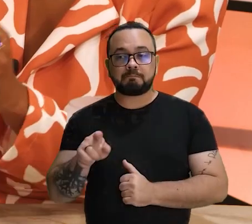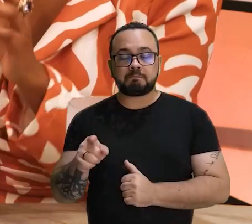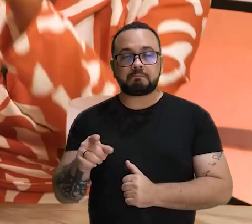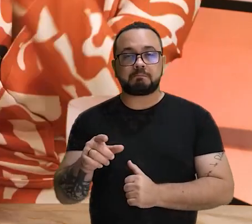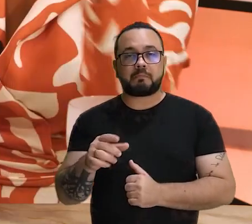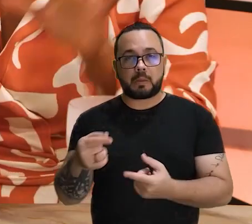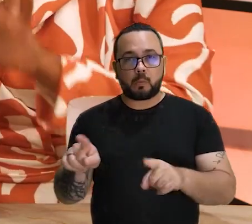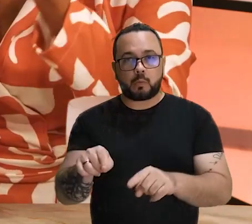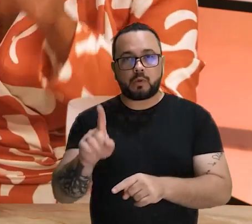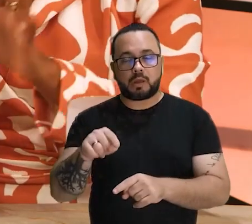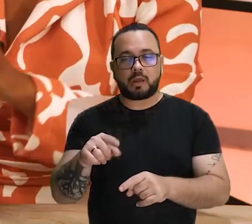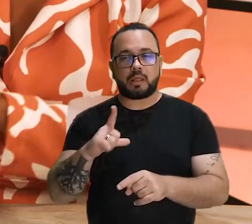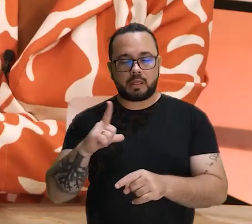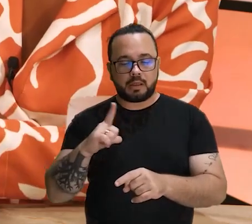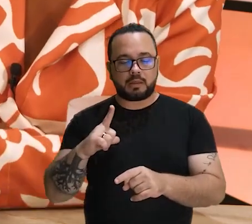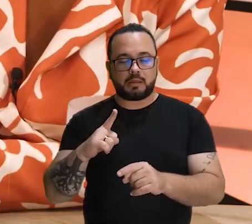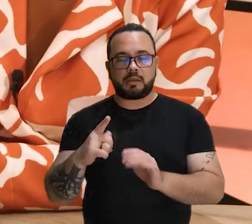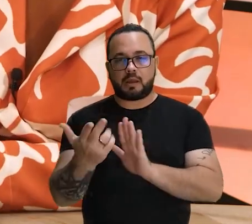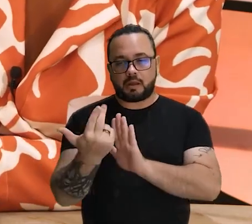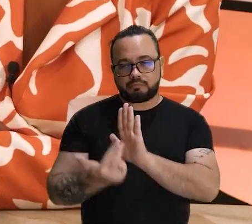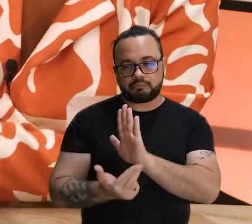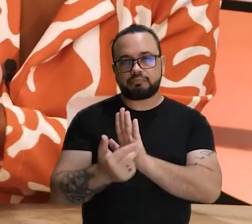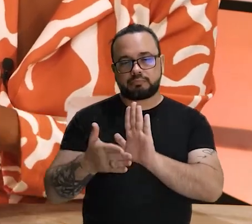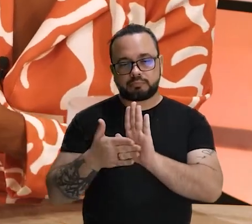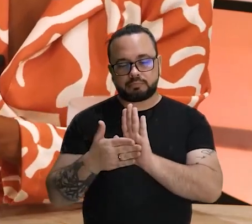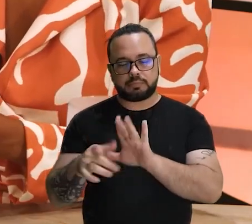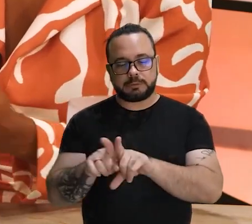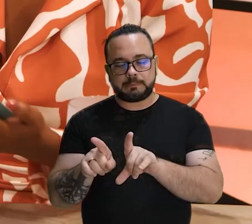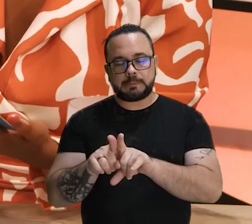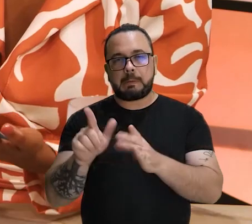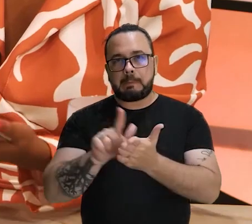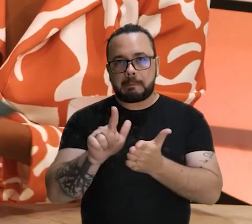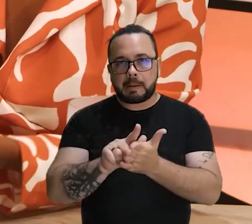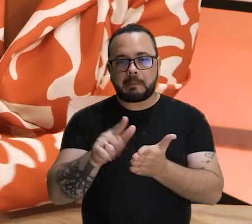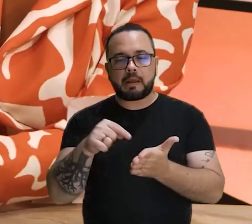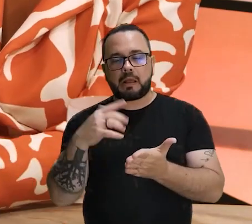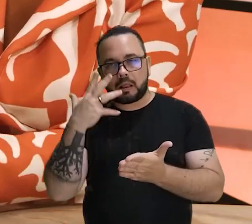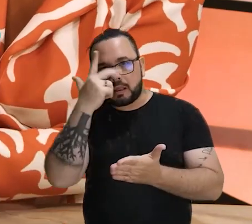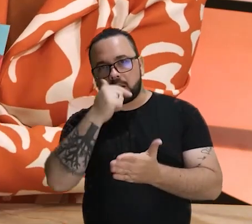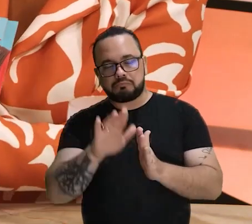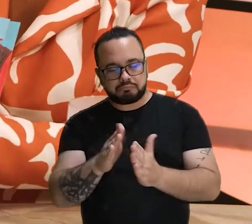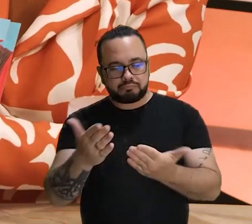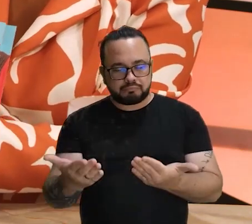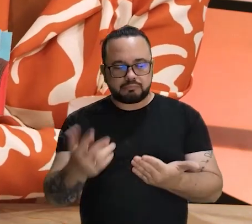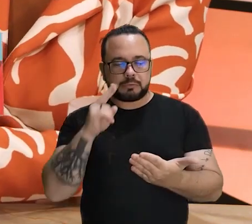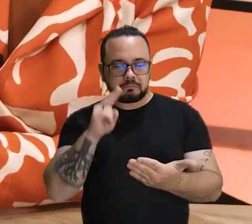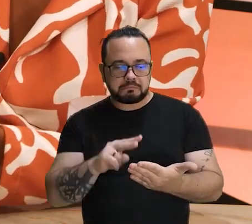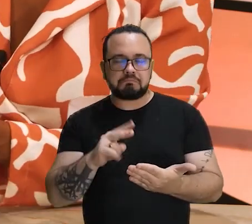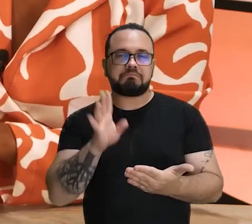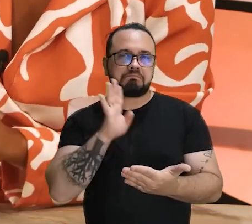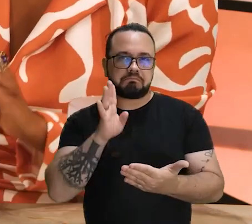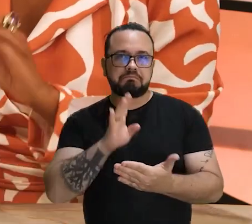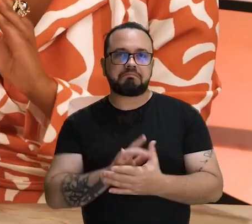é o pacote completo. A capa, desde a capa, o encarte, todo bonitinho. Você abre aqui e